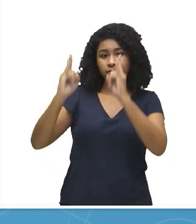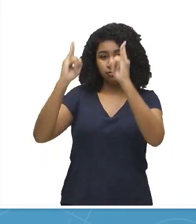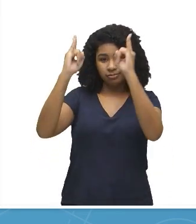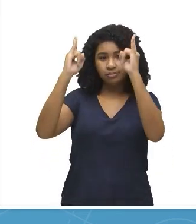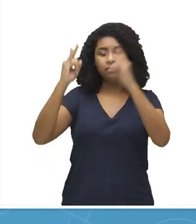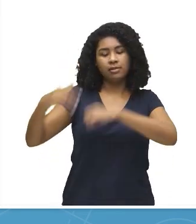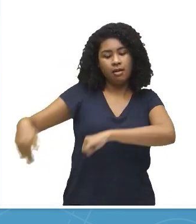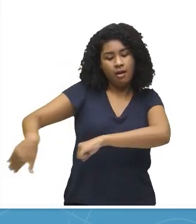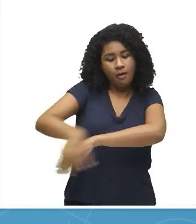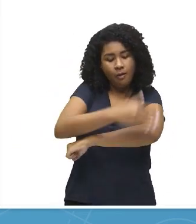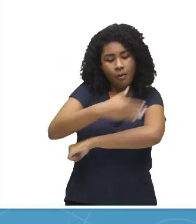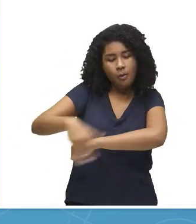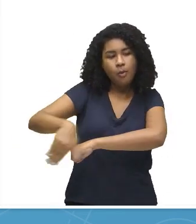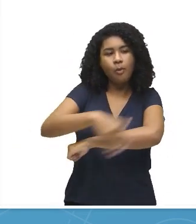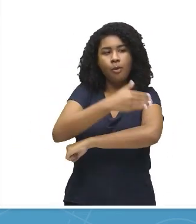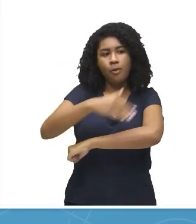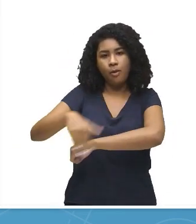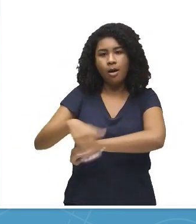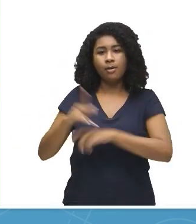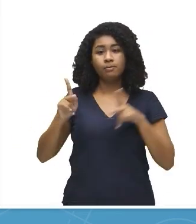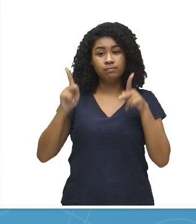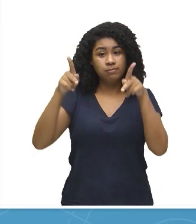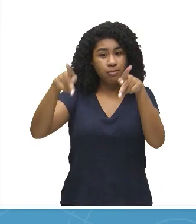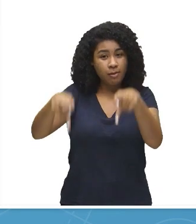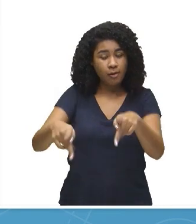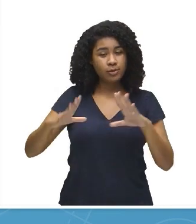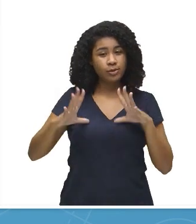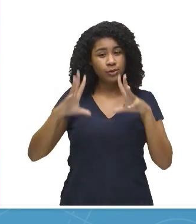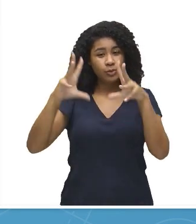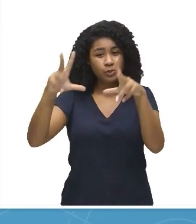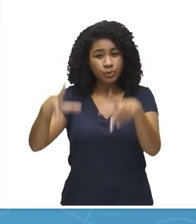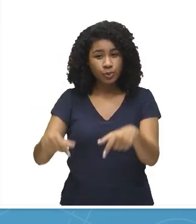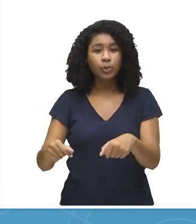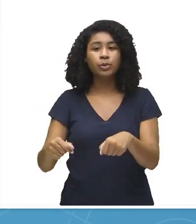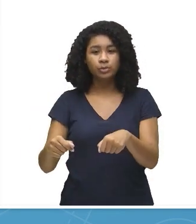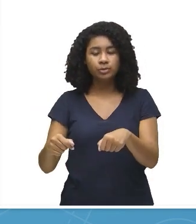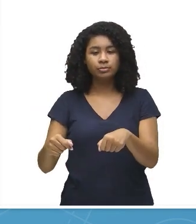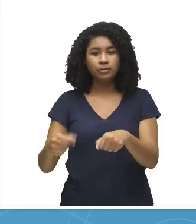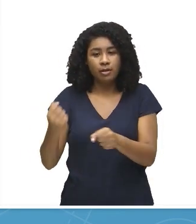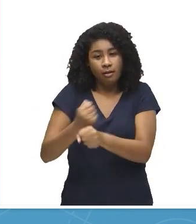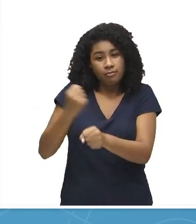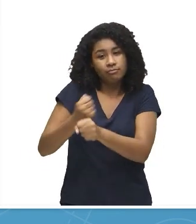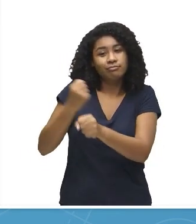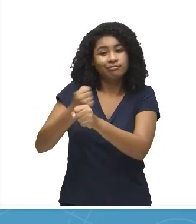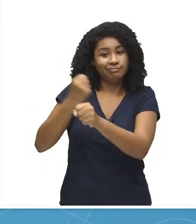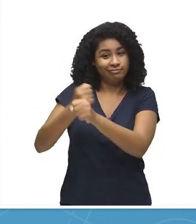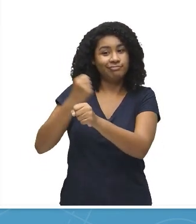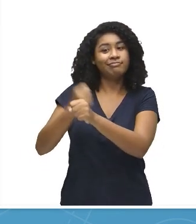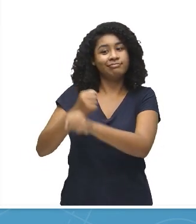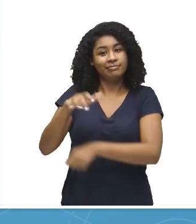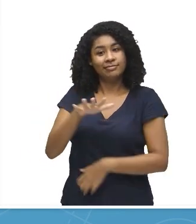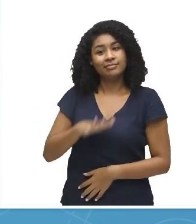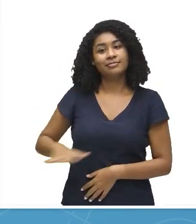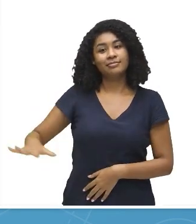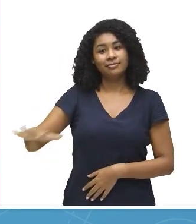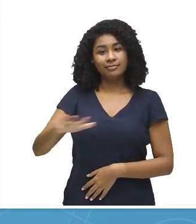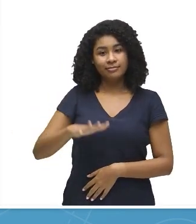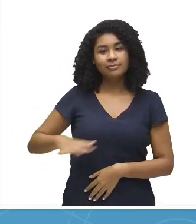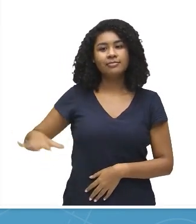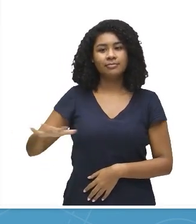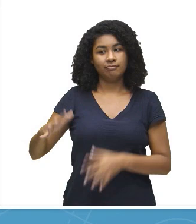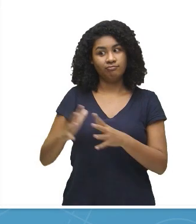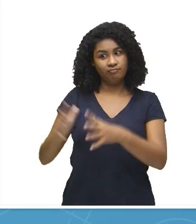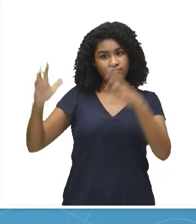as pontes, todas elas fazem parte também da indústria de construção, né? Que são construções de